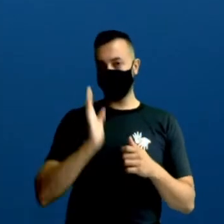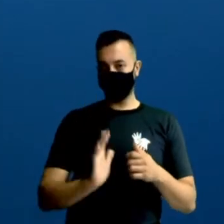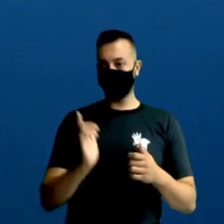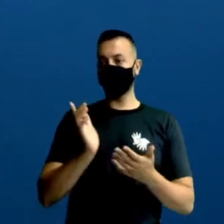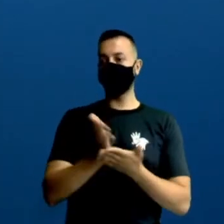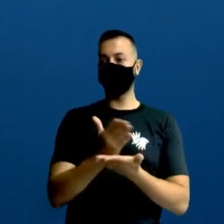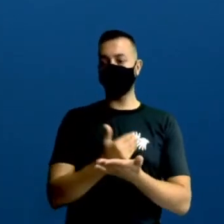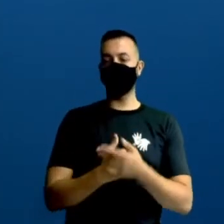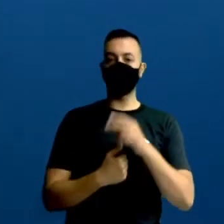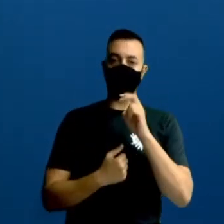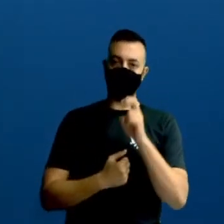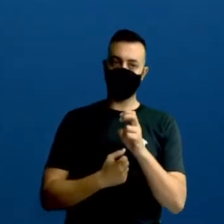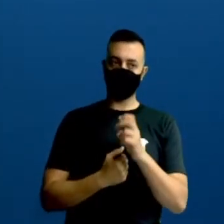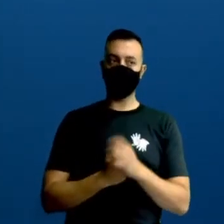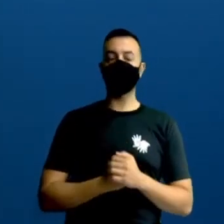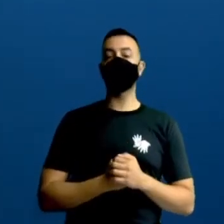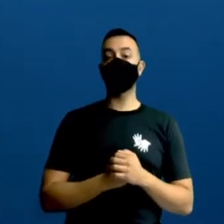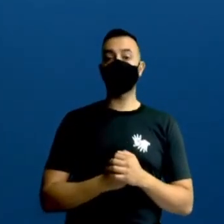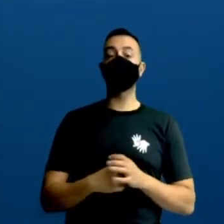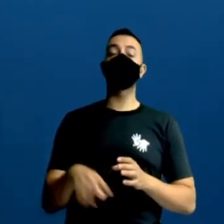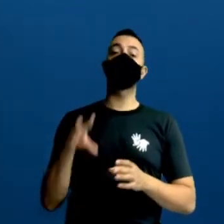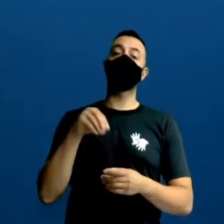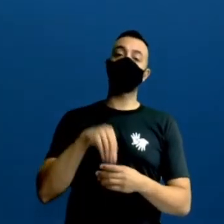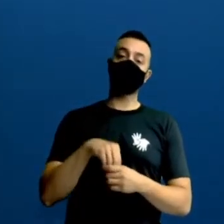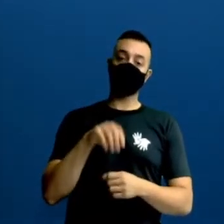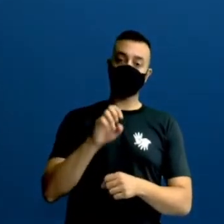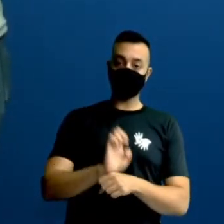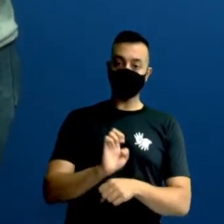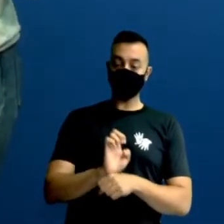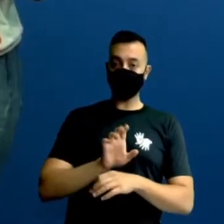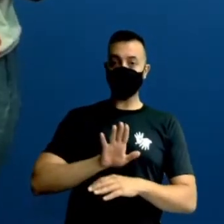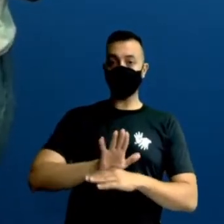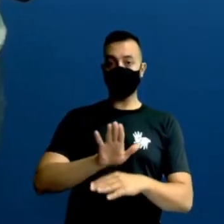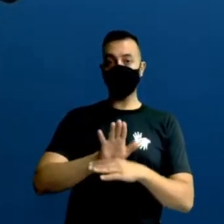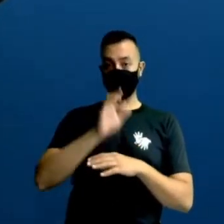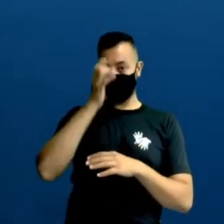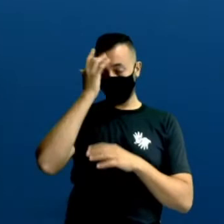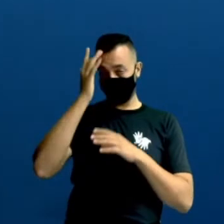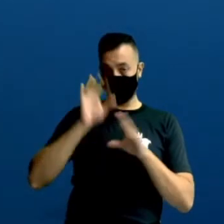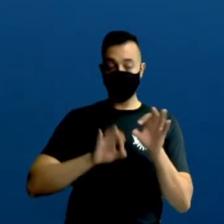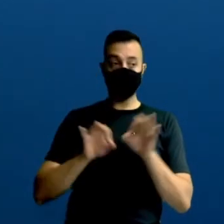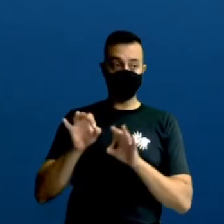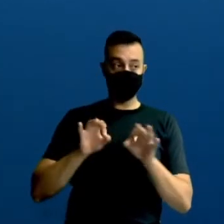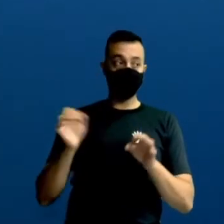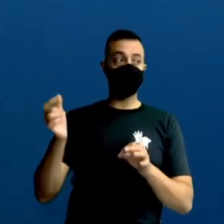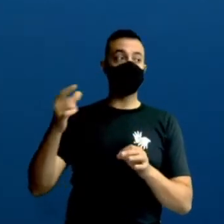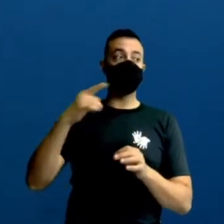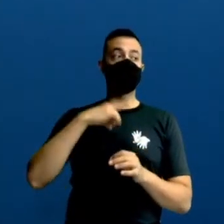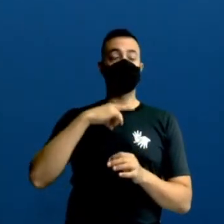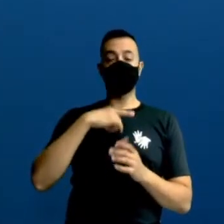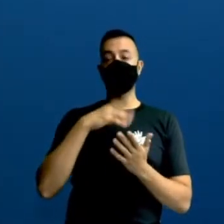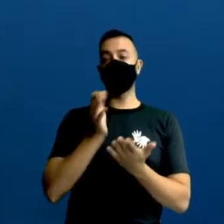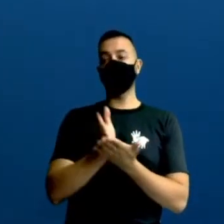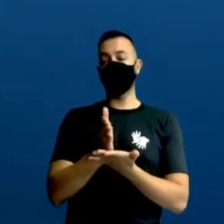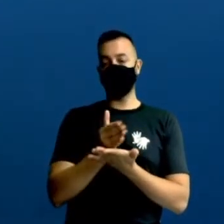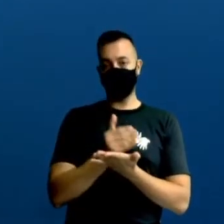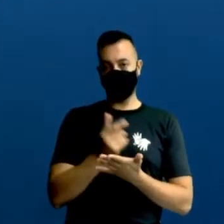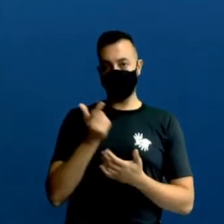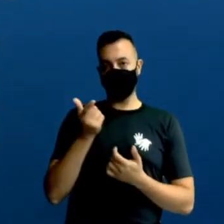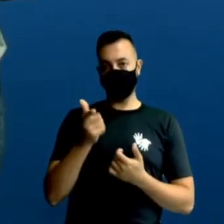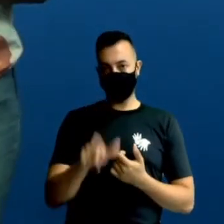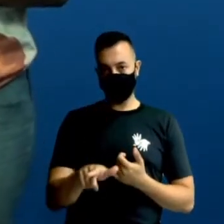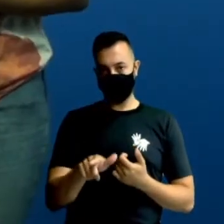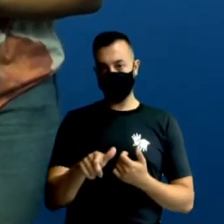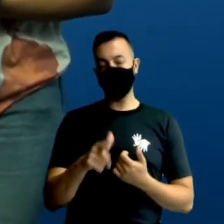dividido em 5 regiões. E dentro do estado, para facilitar a organização dele, ele vai ser dividido